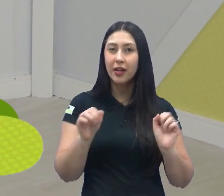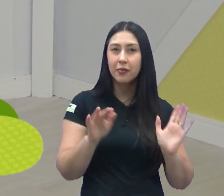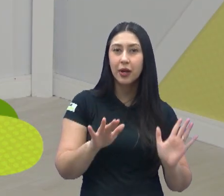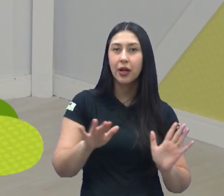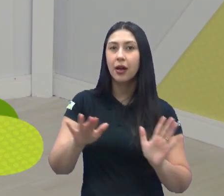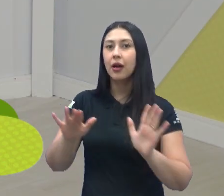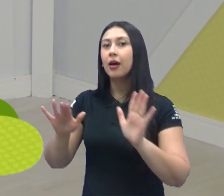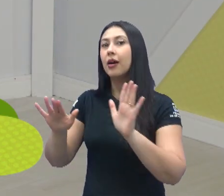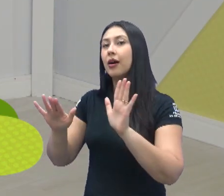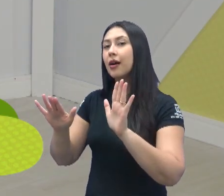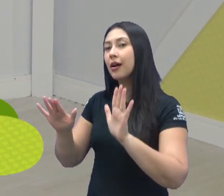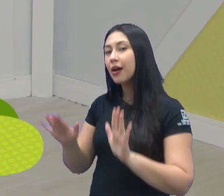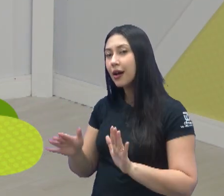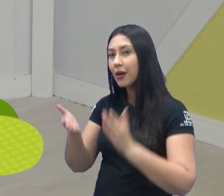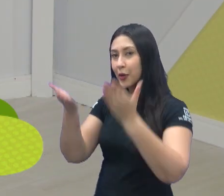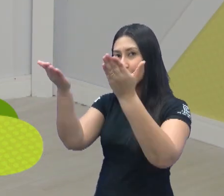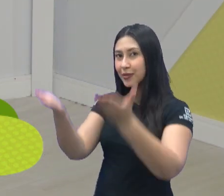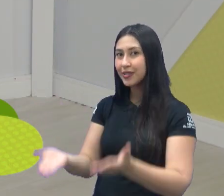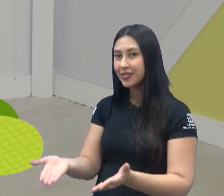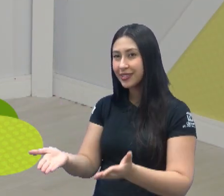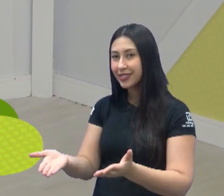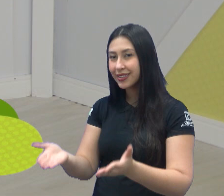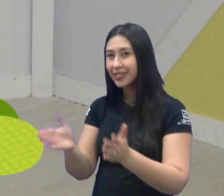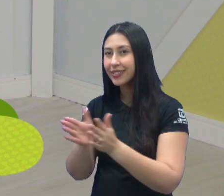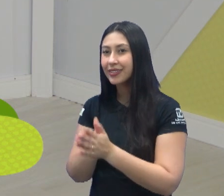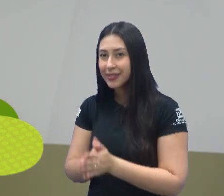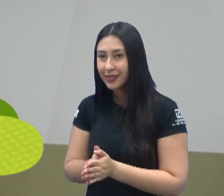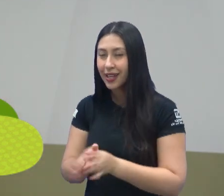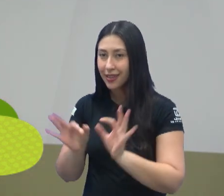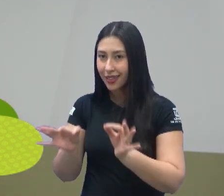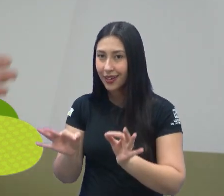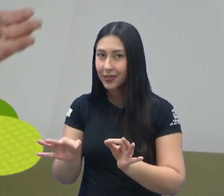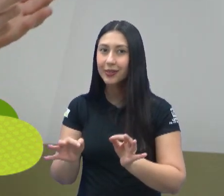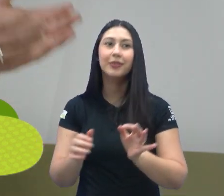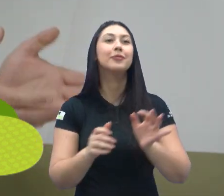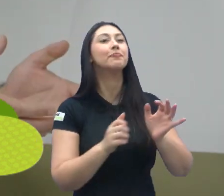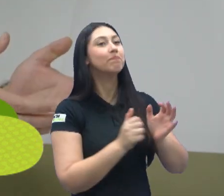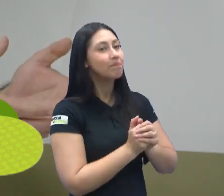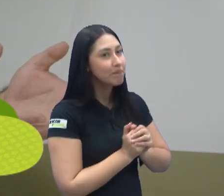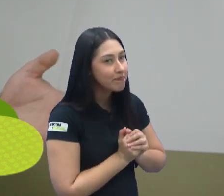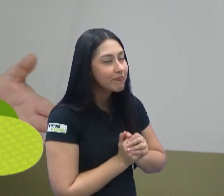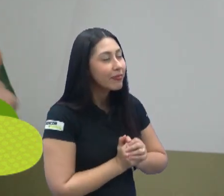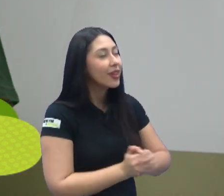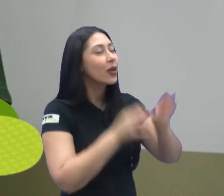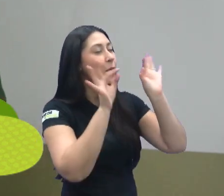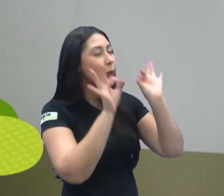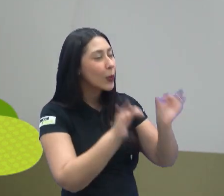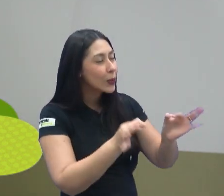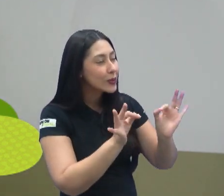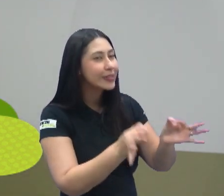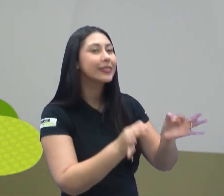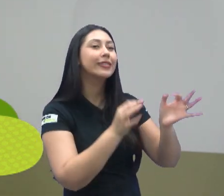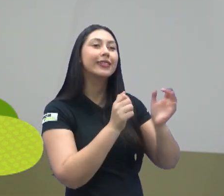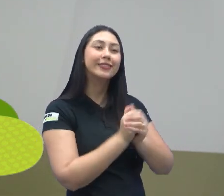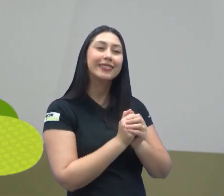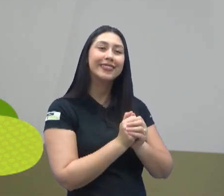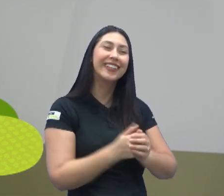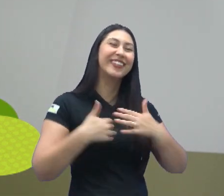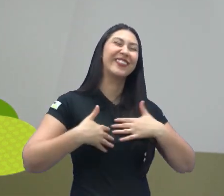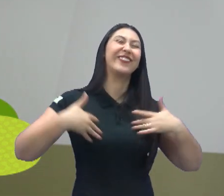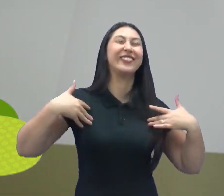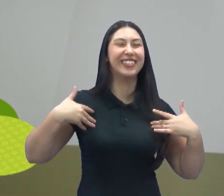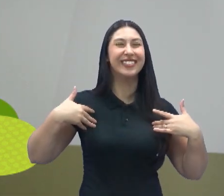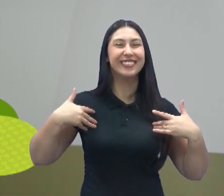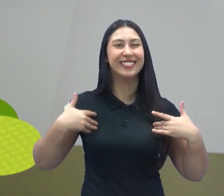alguém. Meu caro Paulo Ricardo, vencer ou vencer, não, Paulo Ricardo? Vieira, com certeza, é um prazer enorme